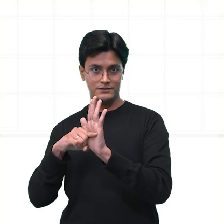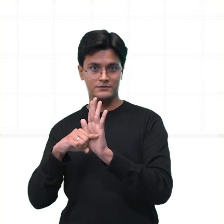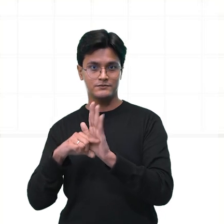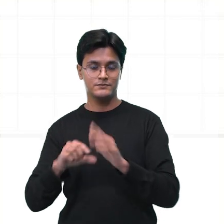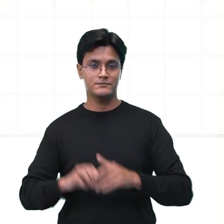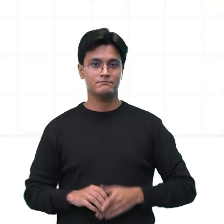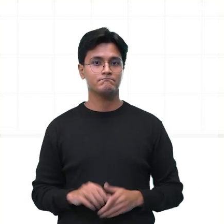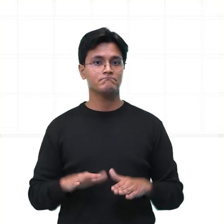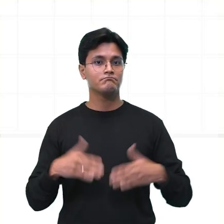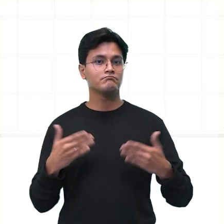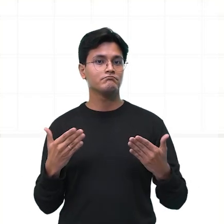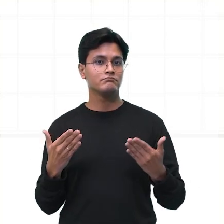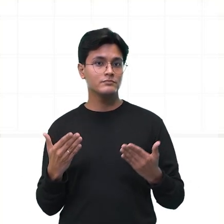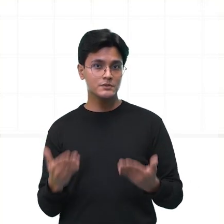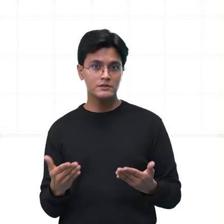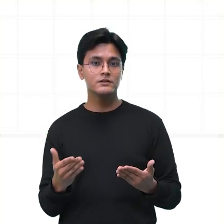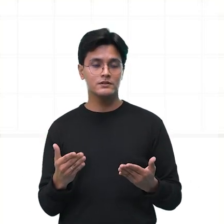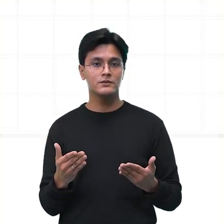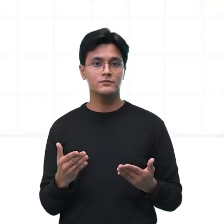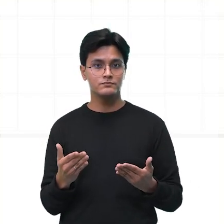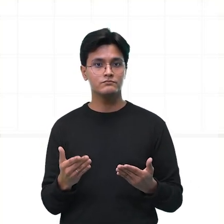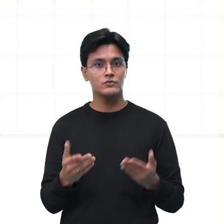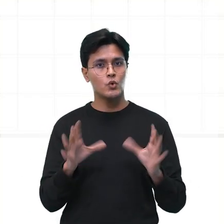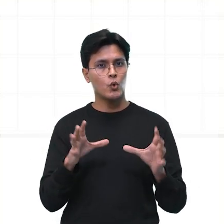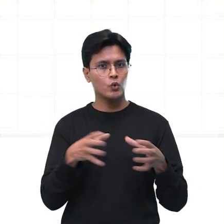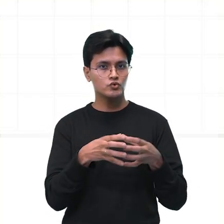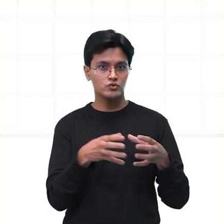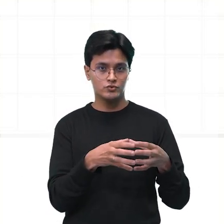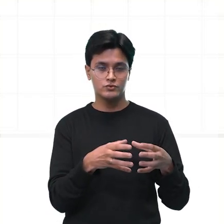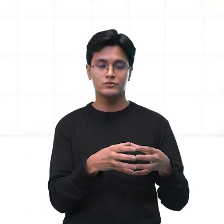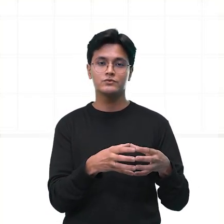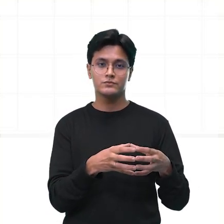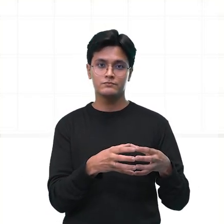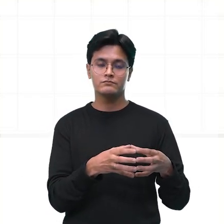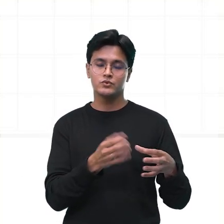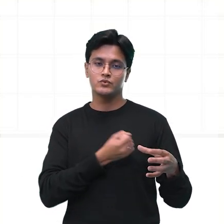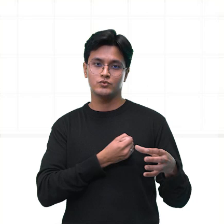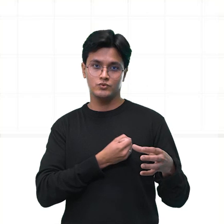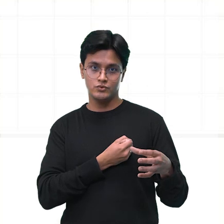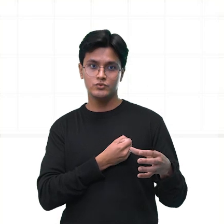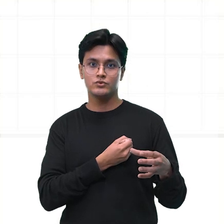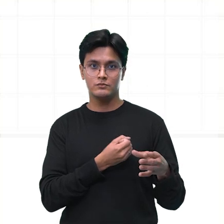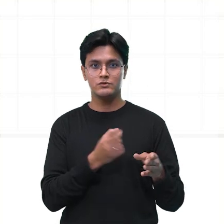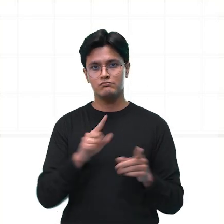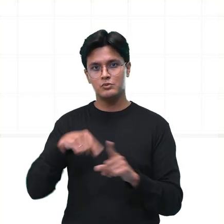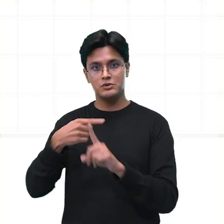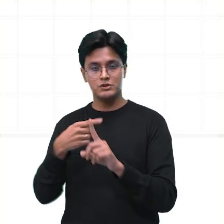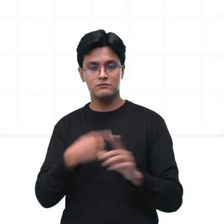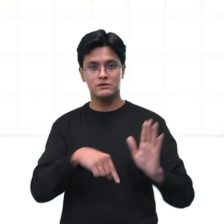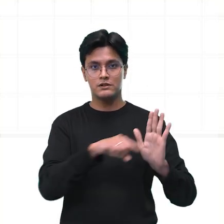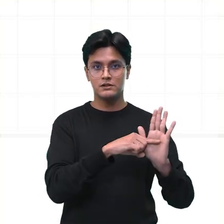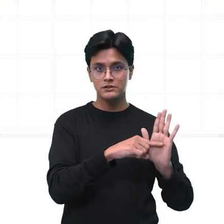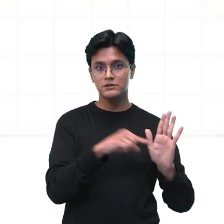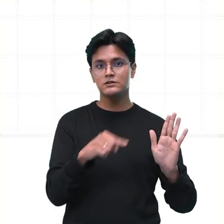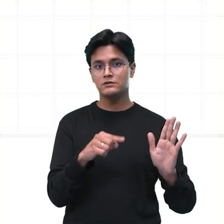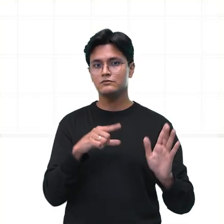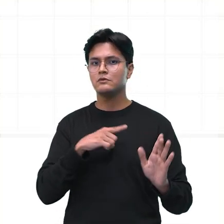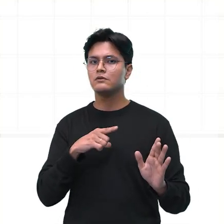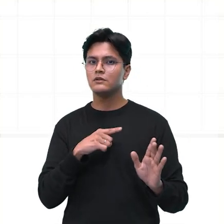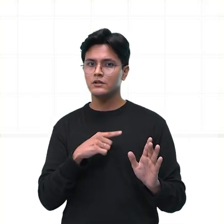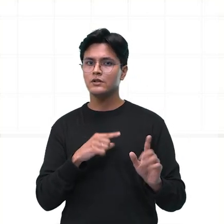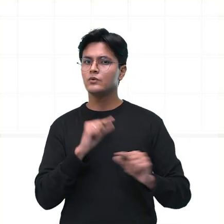tá então a esse conjunto de números positivos e negativos nós